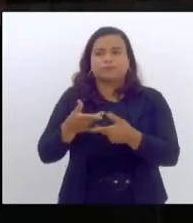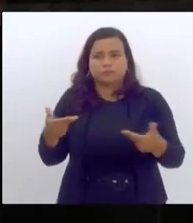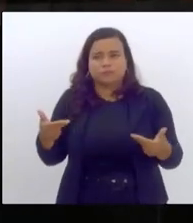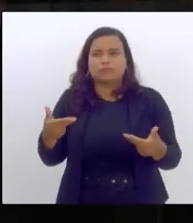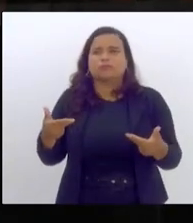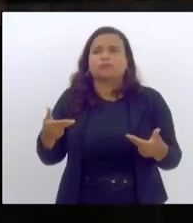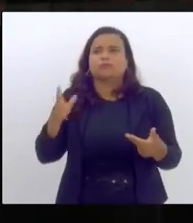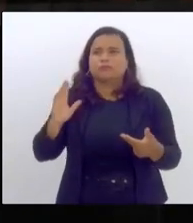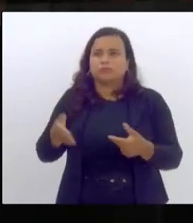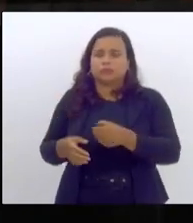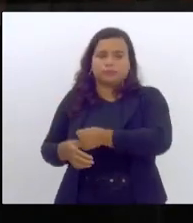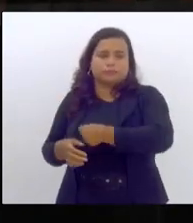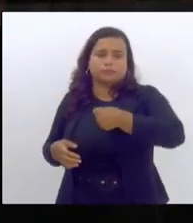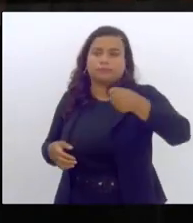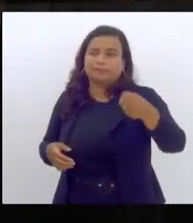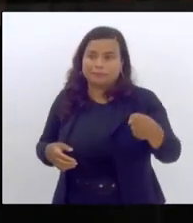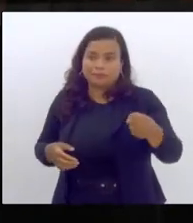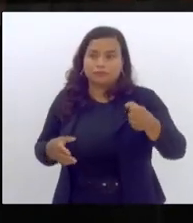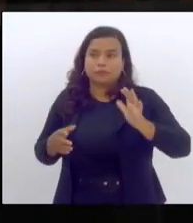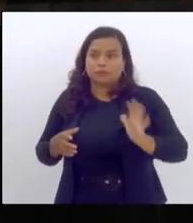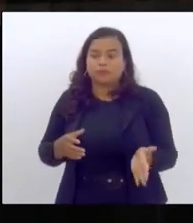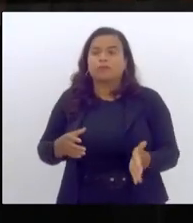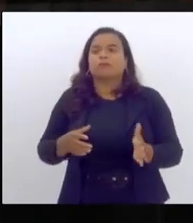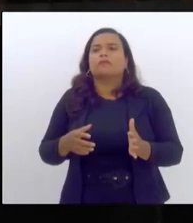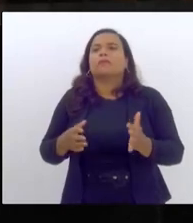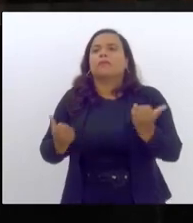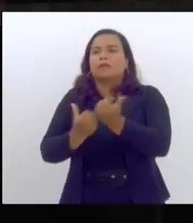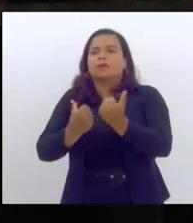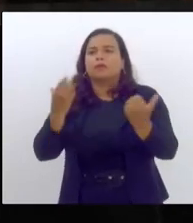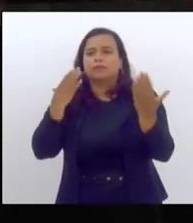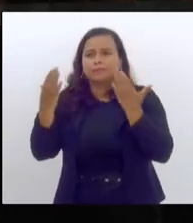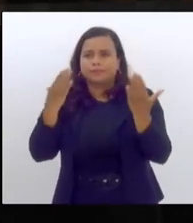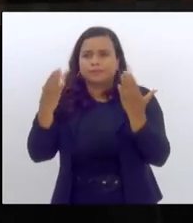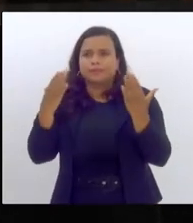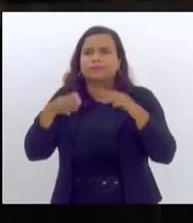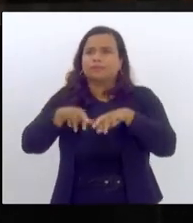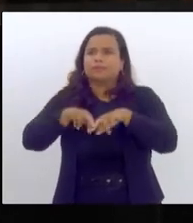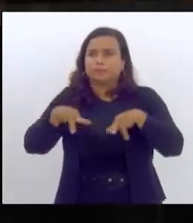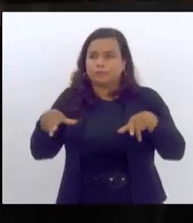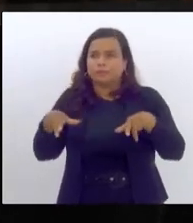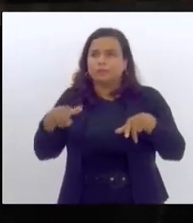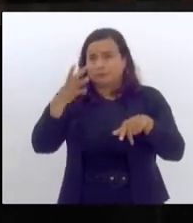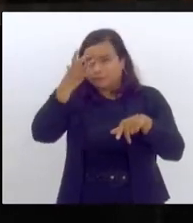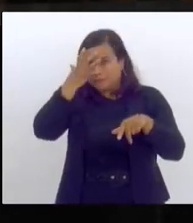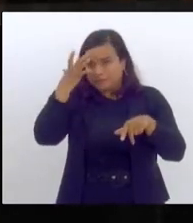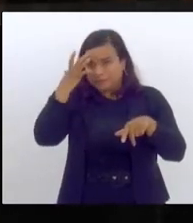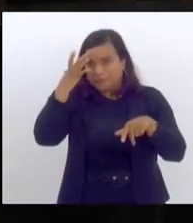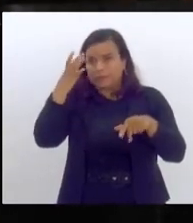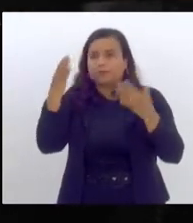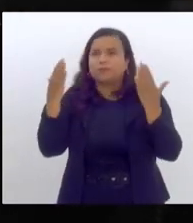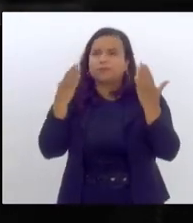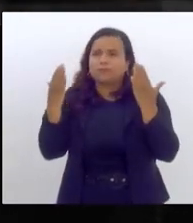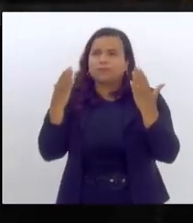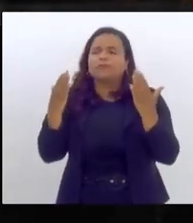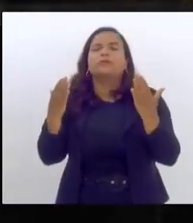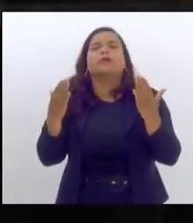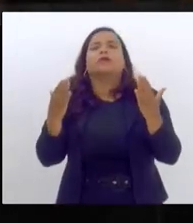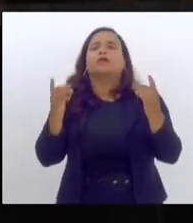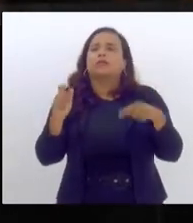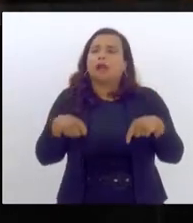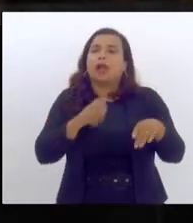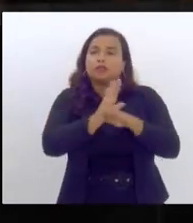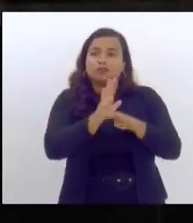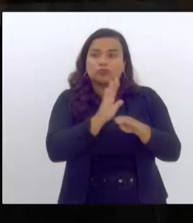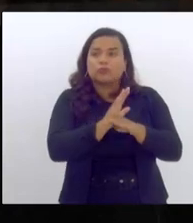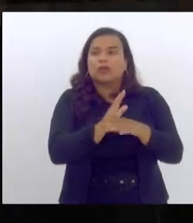foi acionar uma rede de psicológicos para que pudesse, de pessoas psicólogas, né, para que ela pudesse